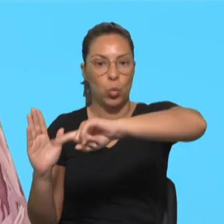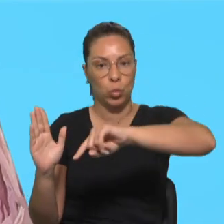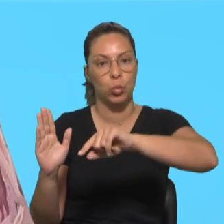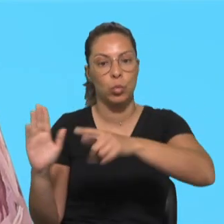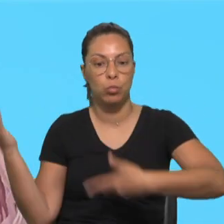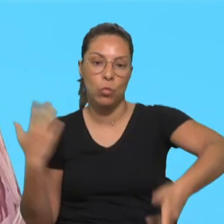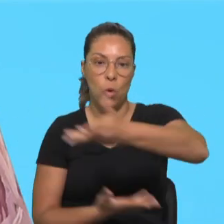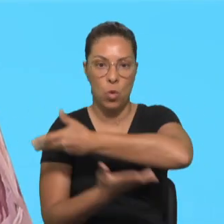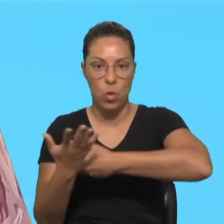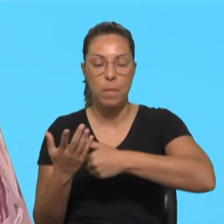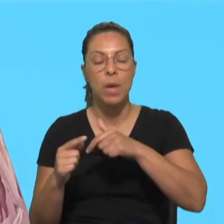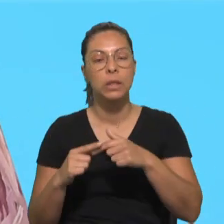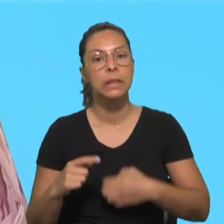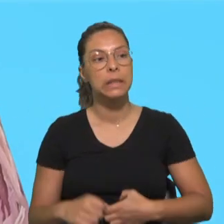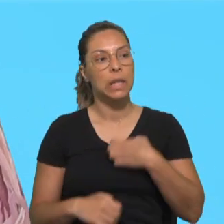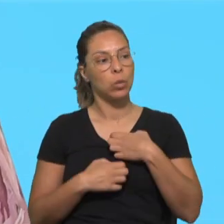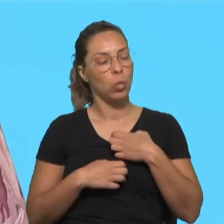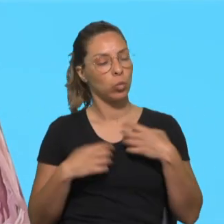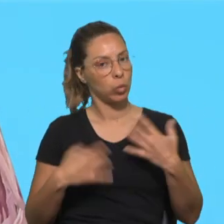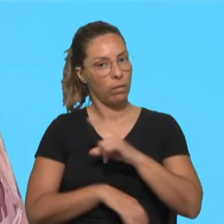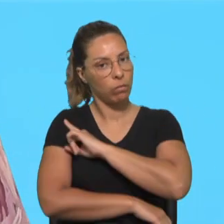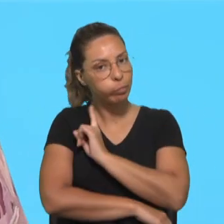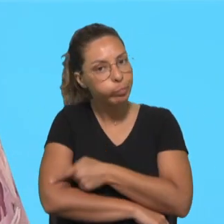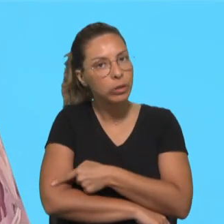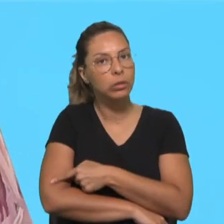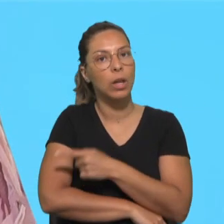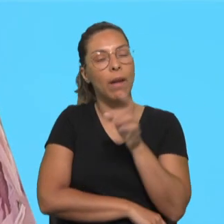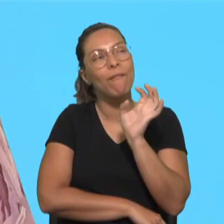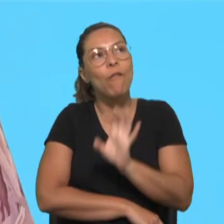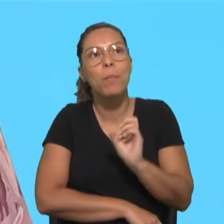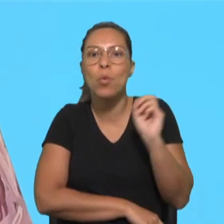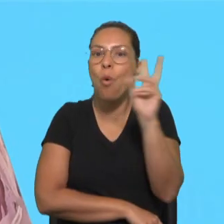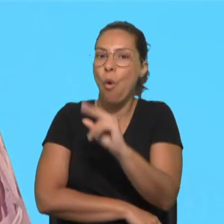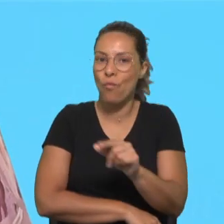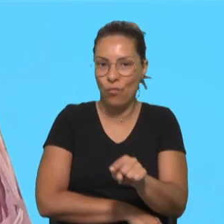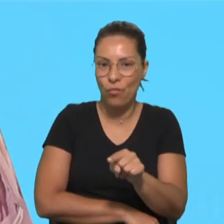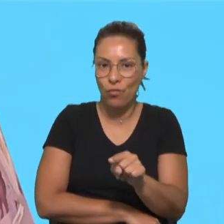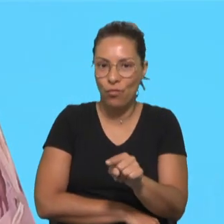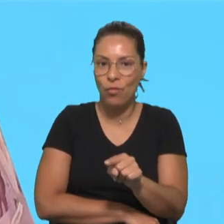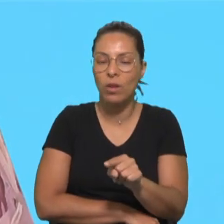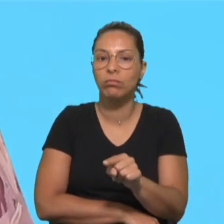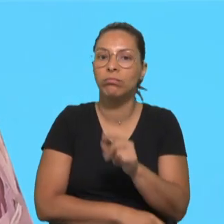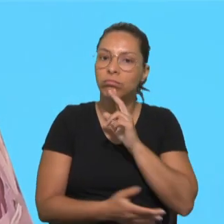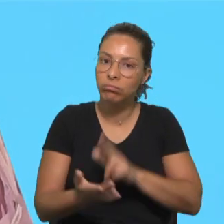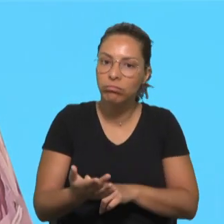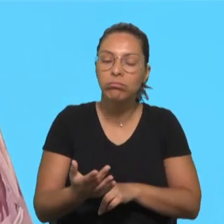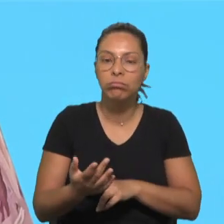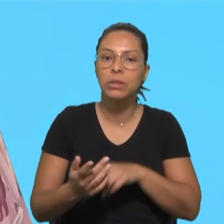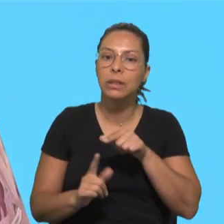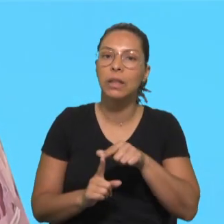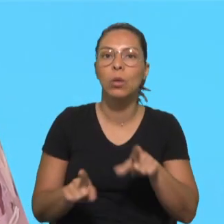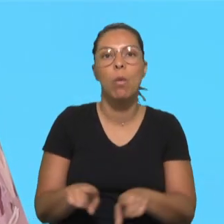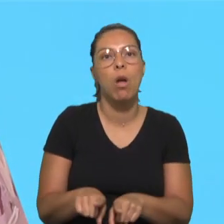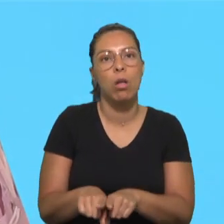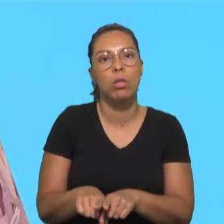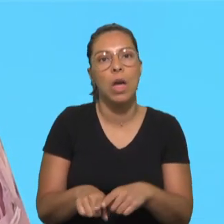mandato, e sinto isto com muita força, inicia-se uma nova forma de ser cristãos. Encontramos aqui como que a